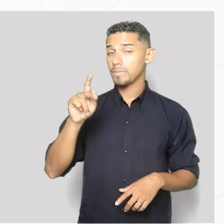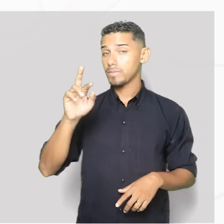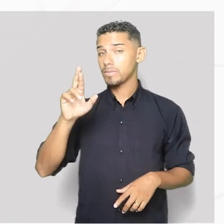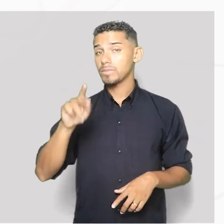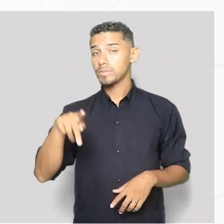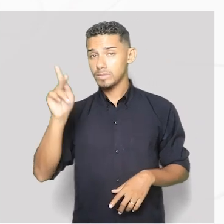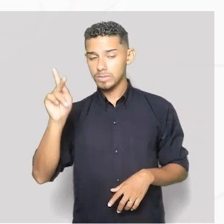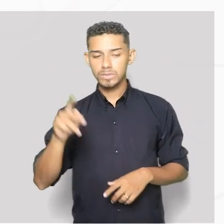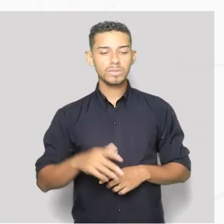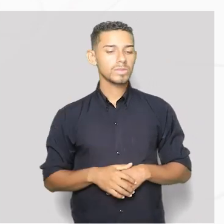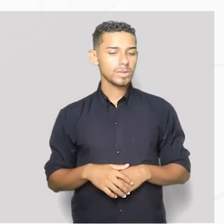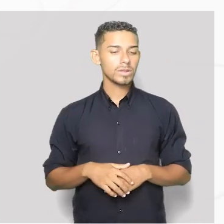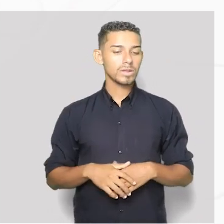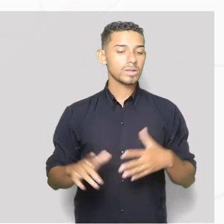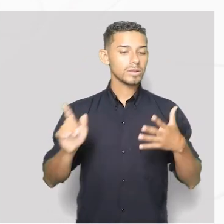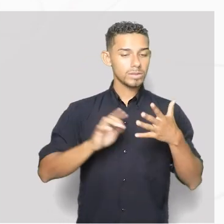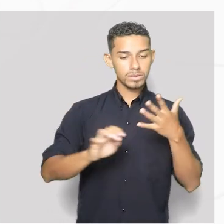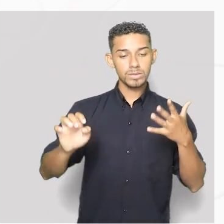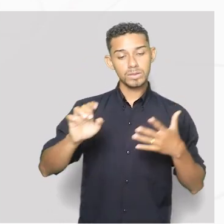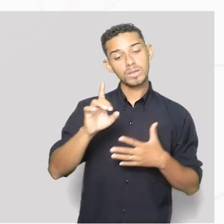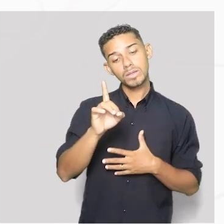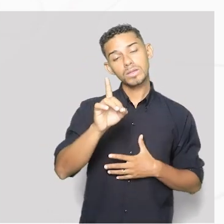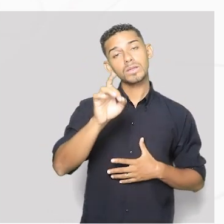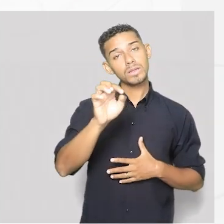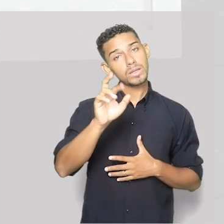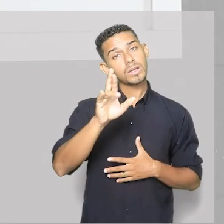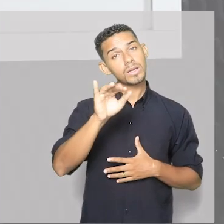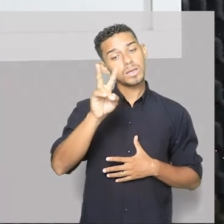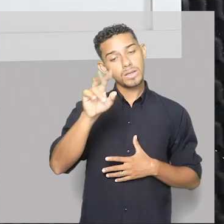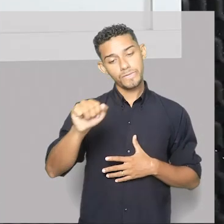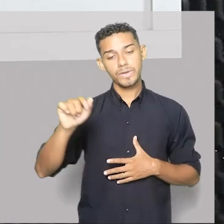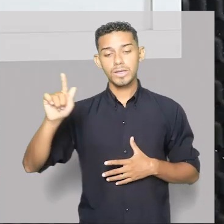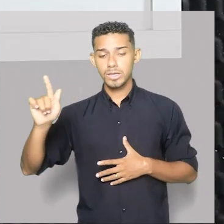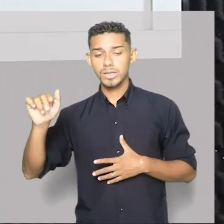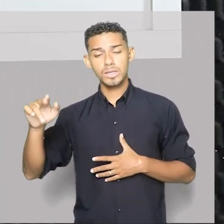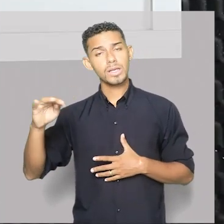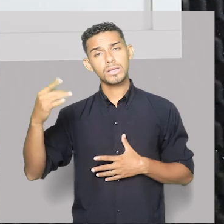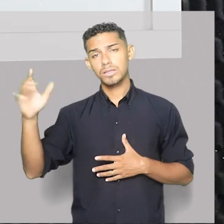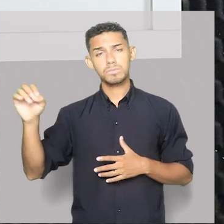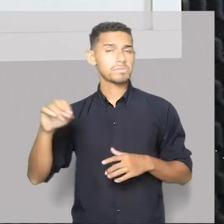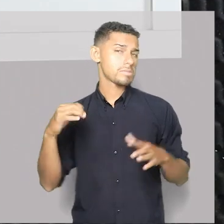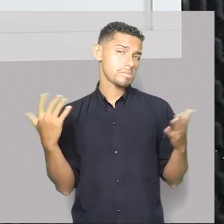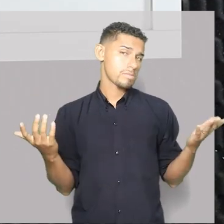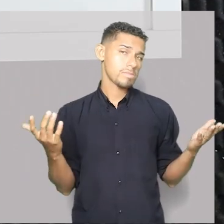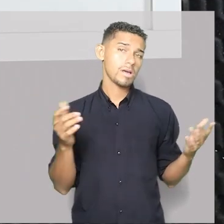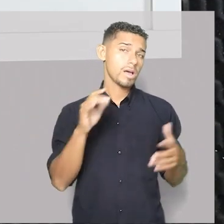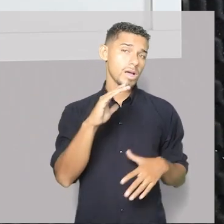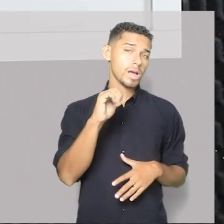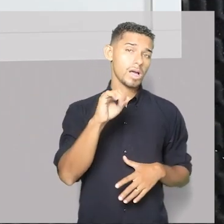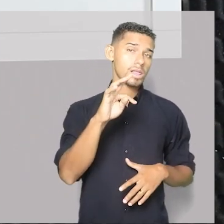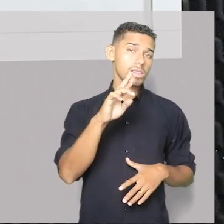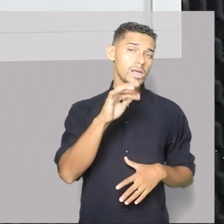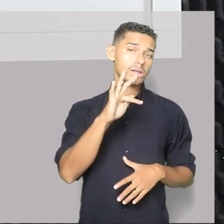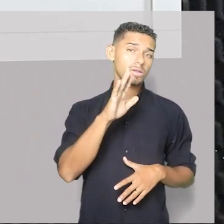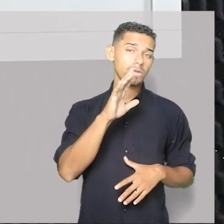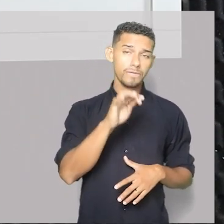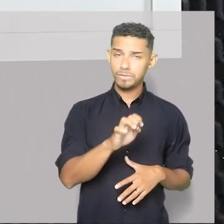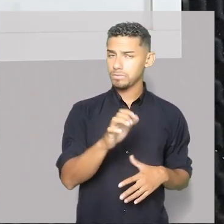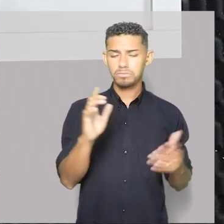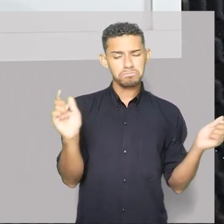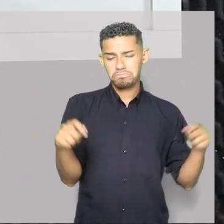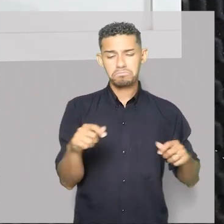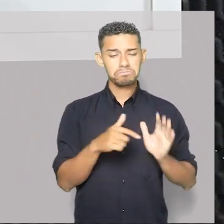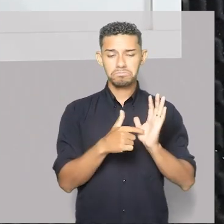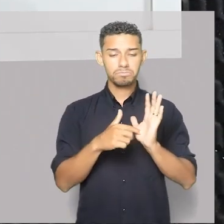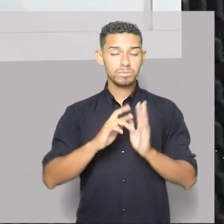Letra E, a deriva genética. A deriva genética pode ser aí, né, uma catástrofe e não é isso que está representado, tá certo? A